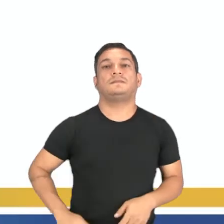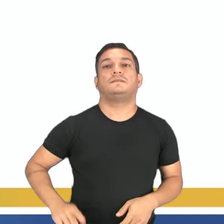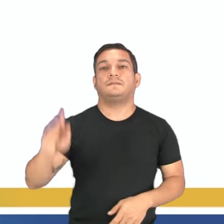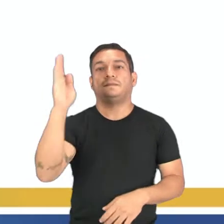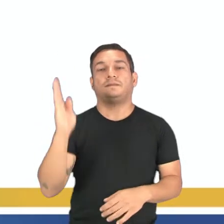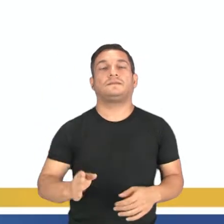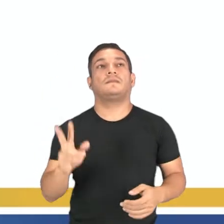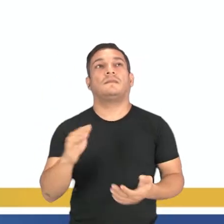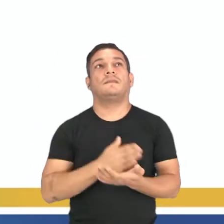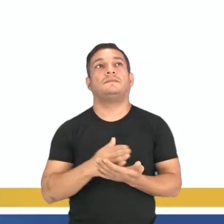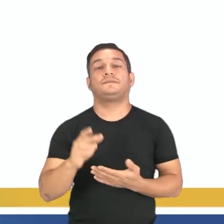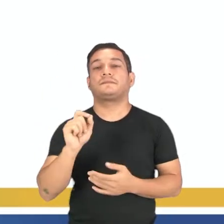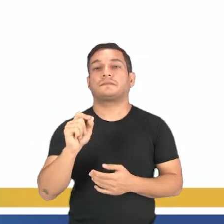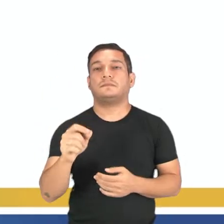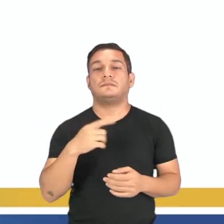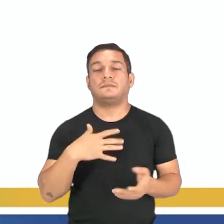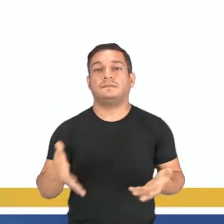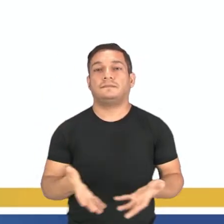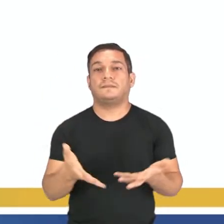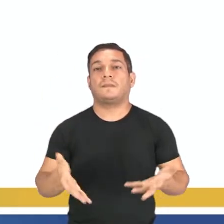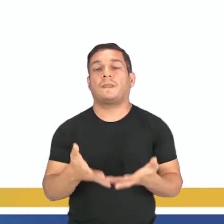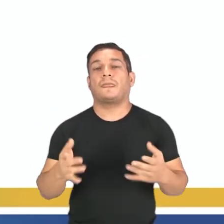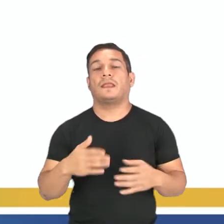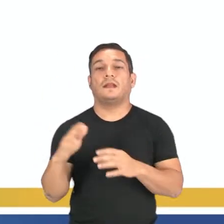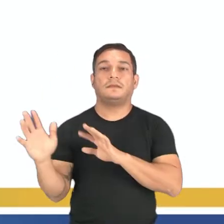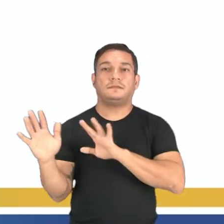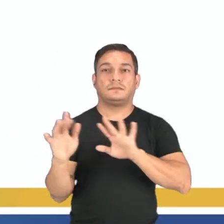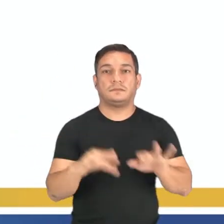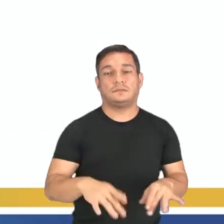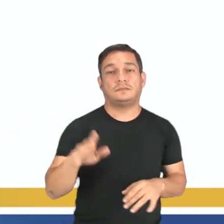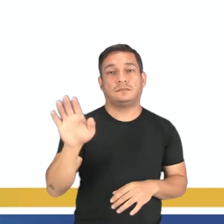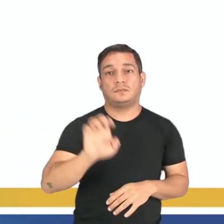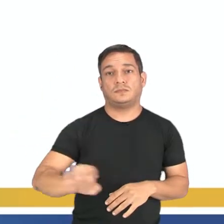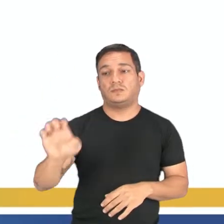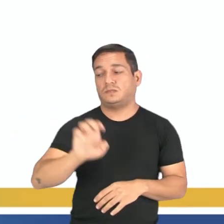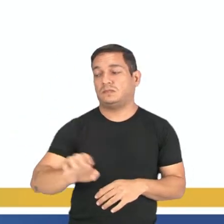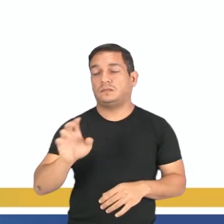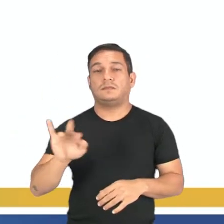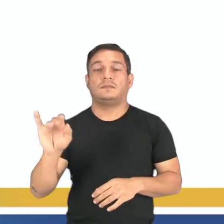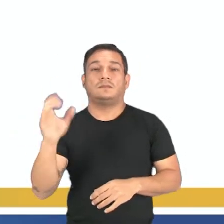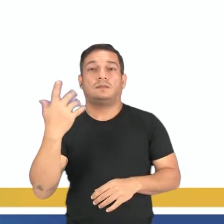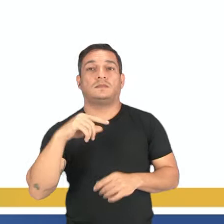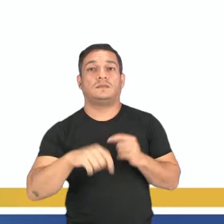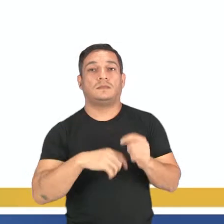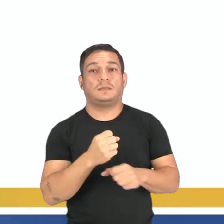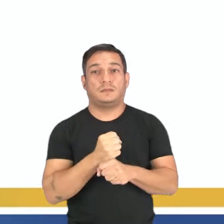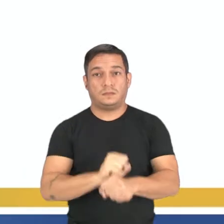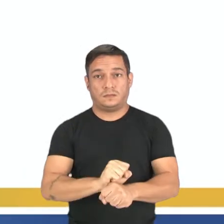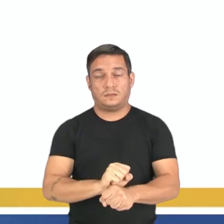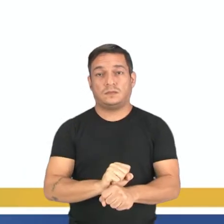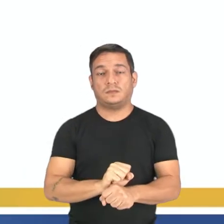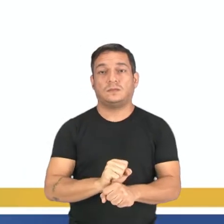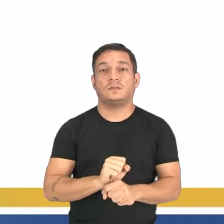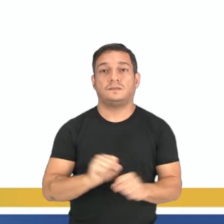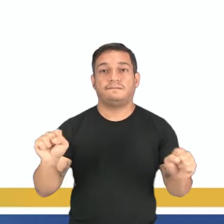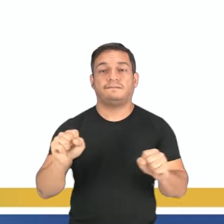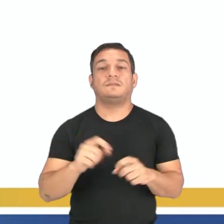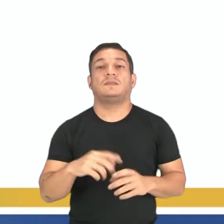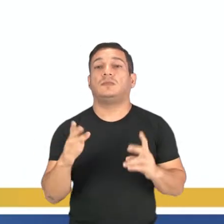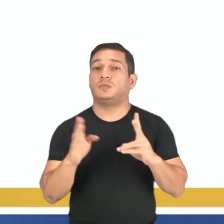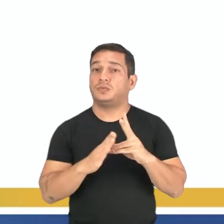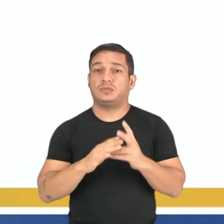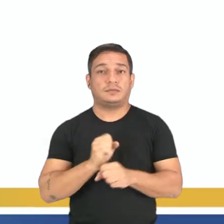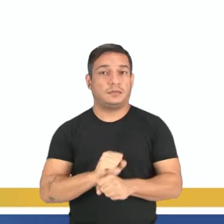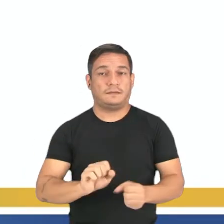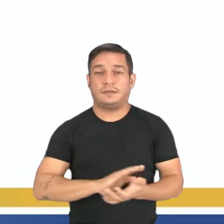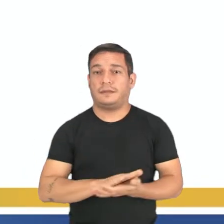brasileiro ele vai começar a incentivar a vinda de imigrantes europeus, ou seja, vai acontecer a abolição da escravidão. Os índios já não são mais